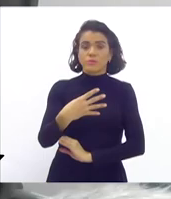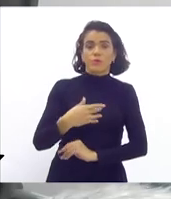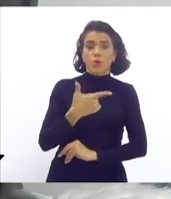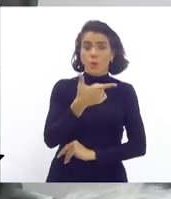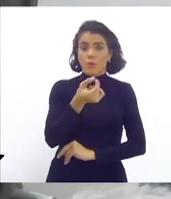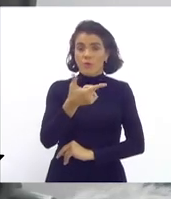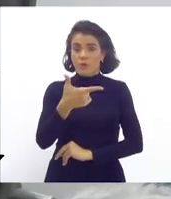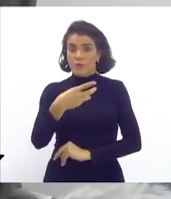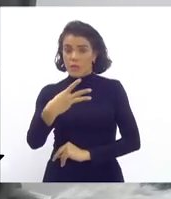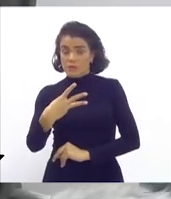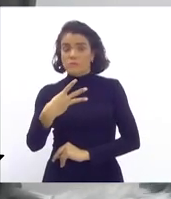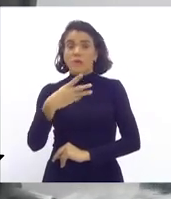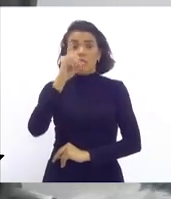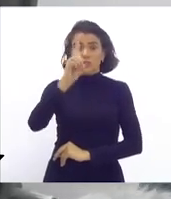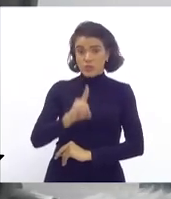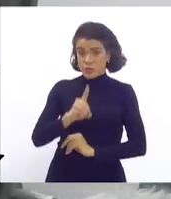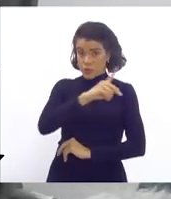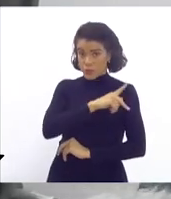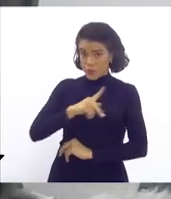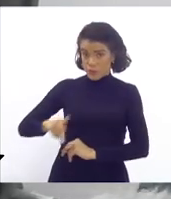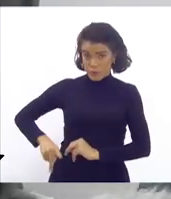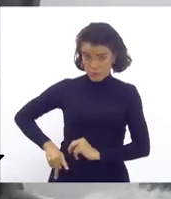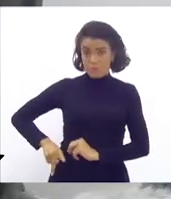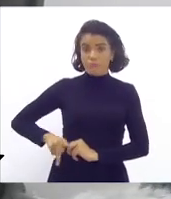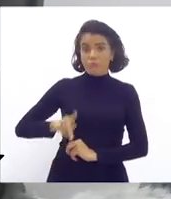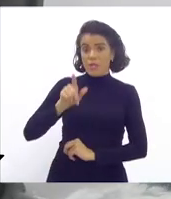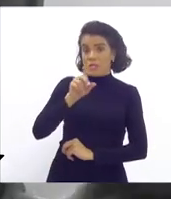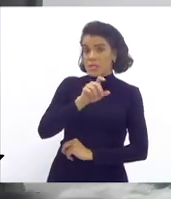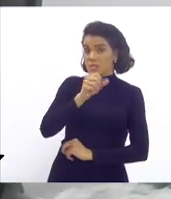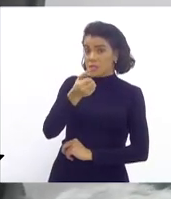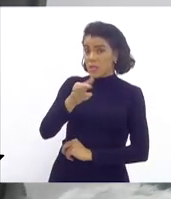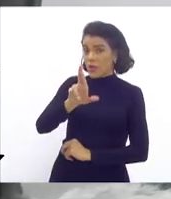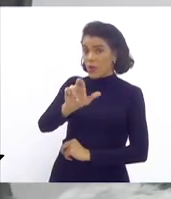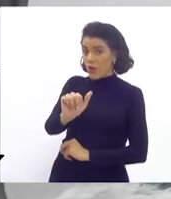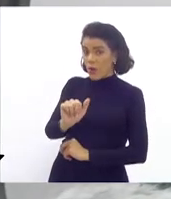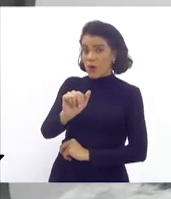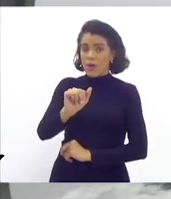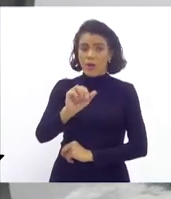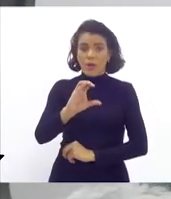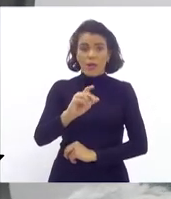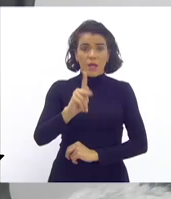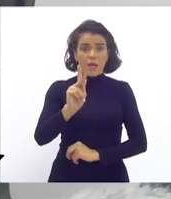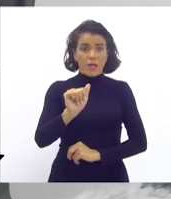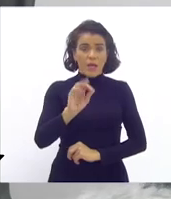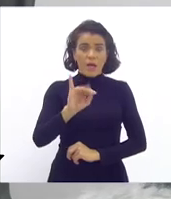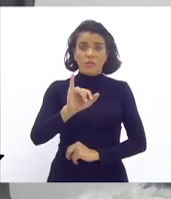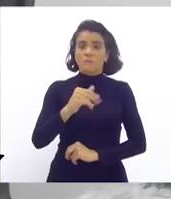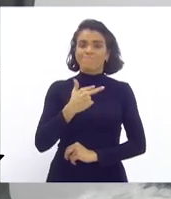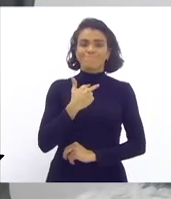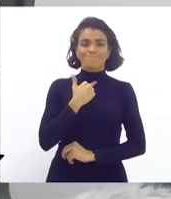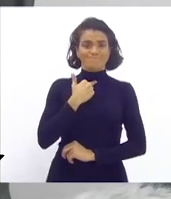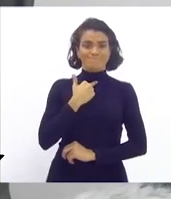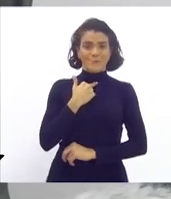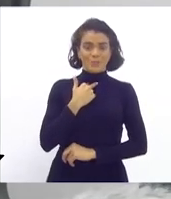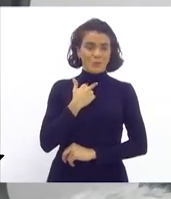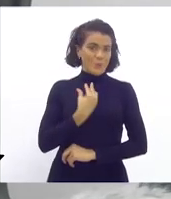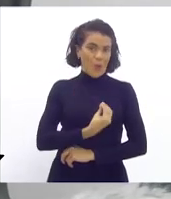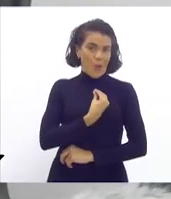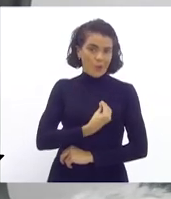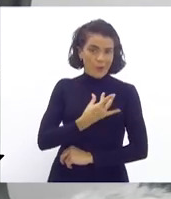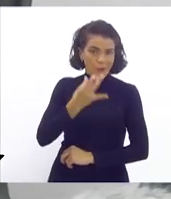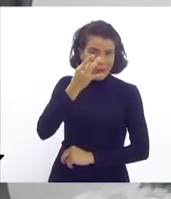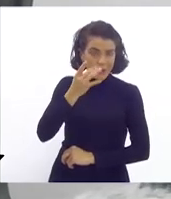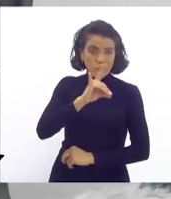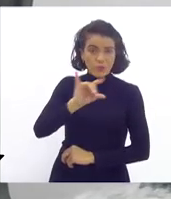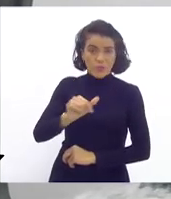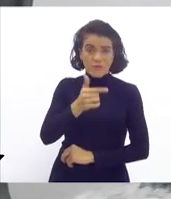lamentarvelmente sua diretora Presidente senhora Kátia Brito hapsoldi Não poderá comparecer a esta comissão no